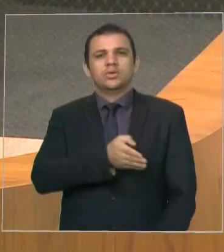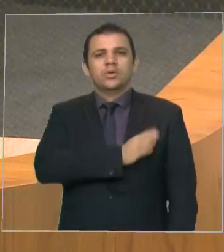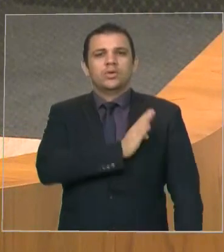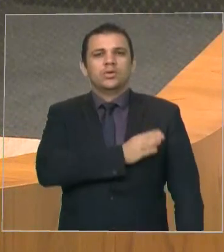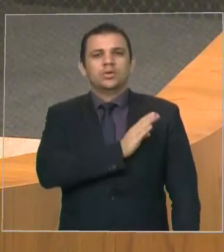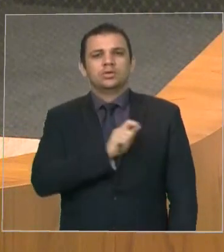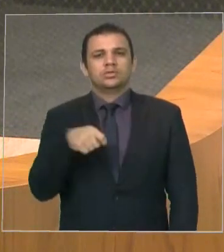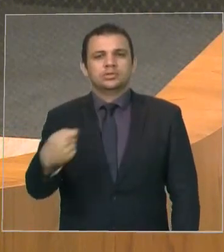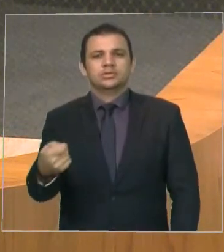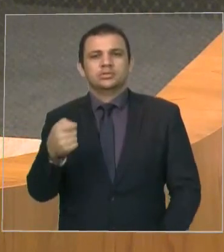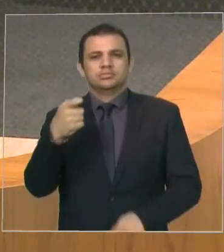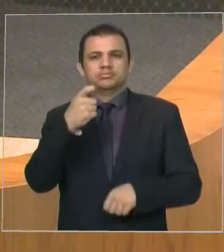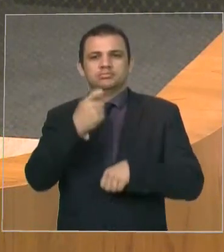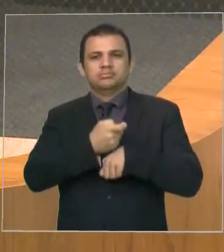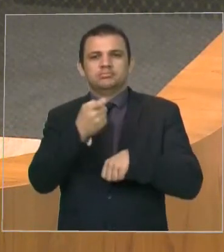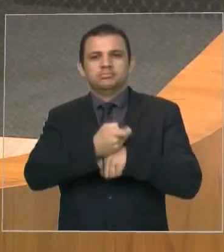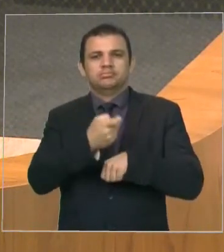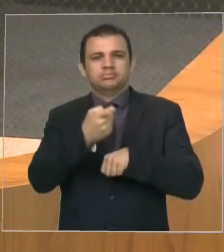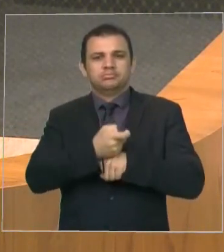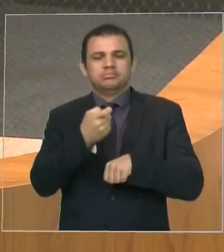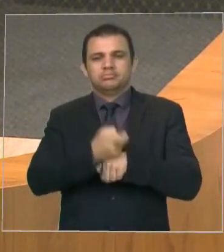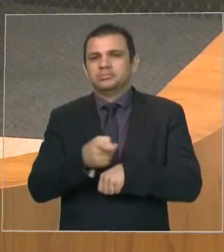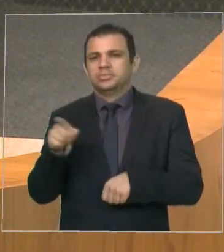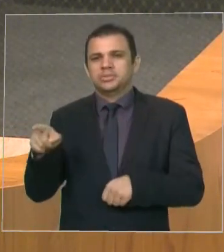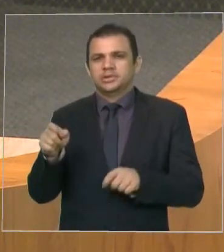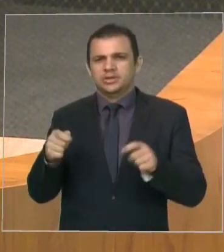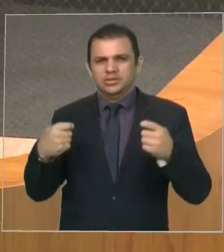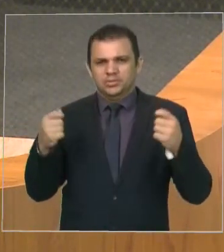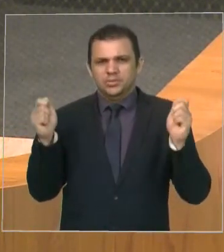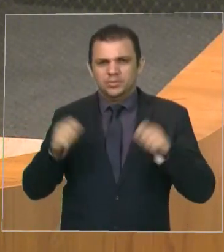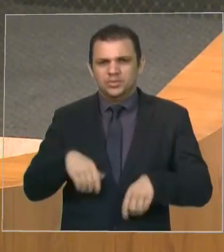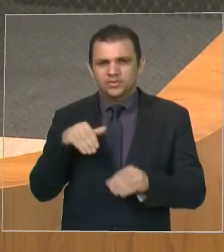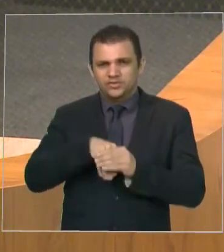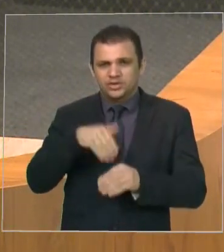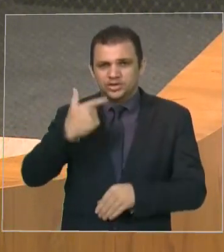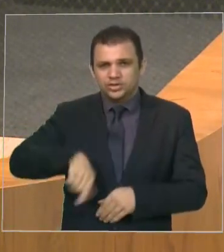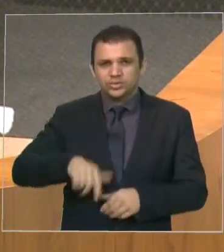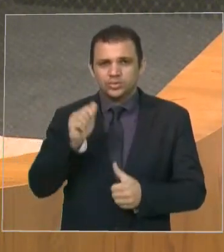merece se reeleger. E lutaremos para que isso não aconteça. Obrigada a todos.